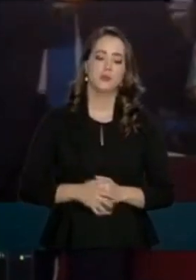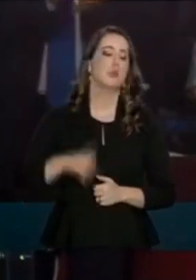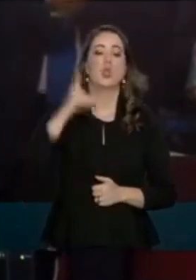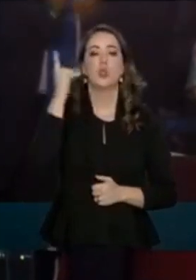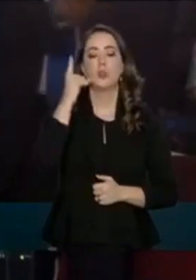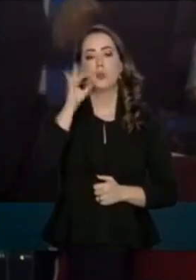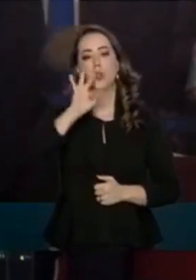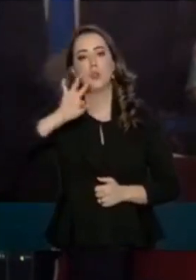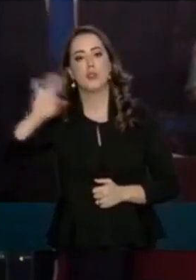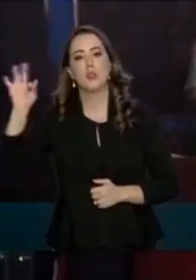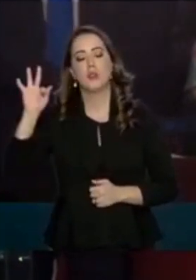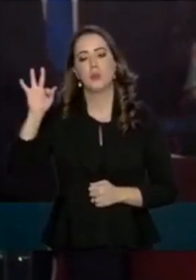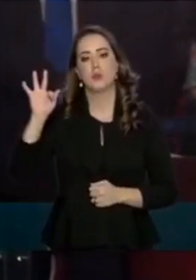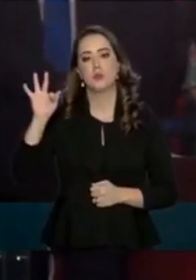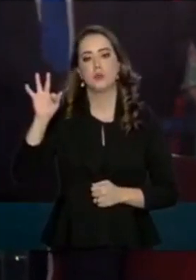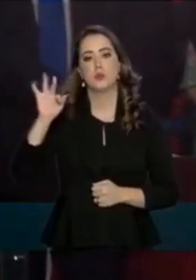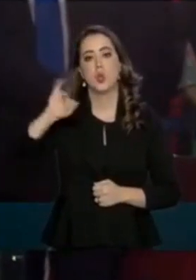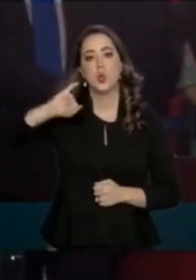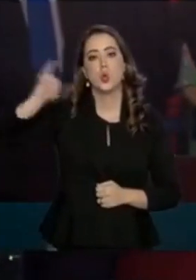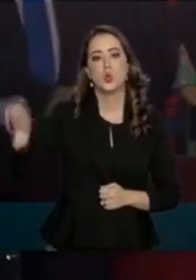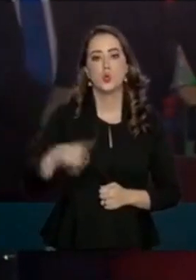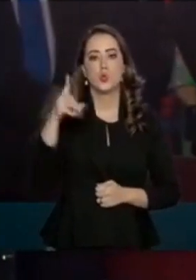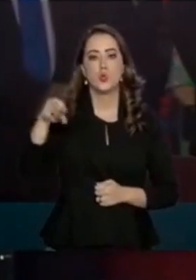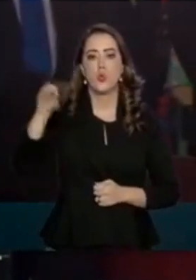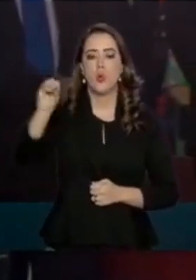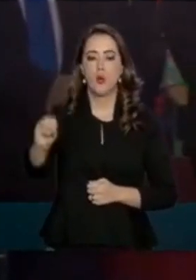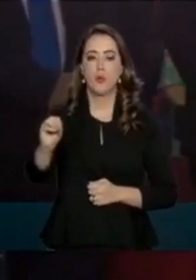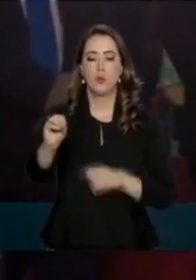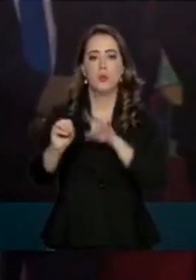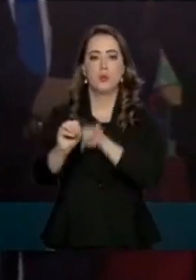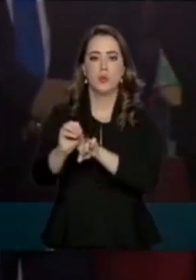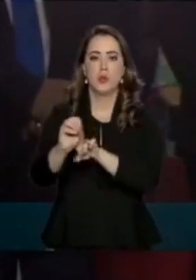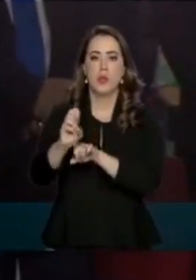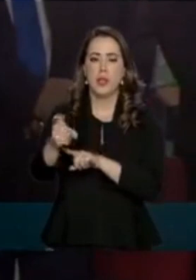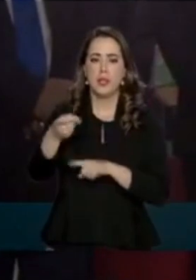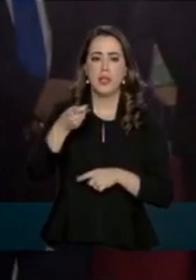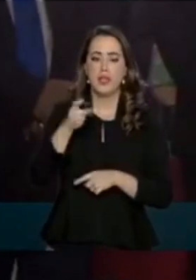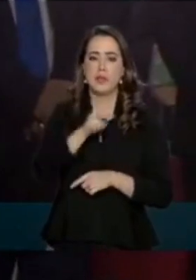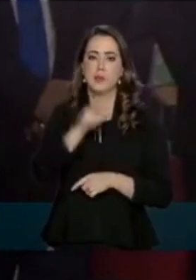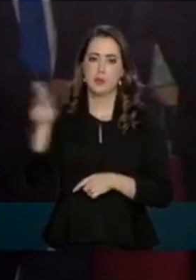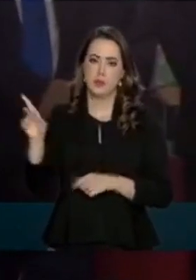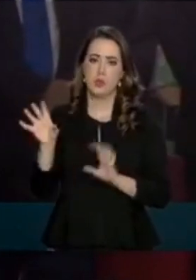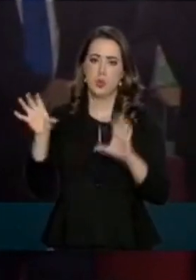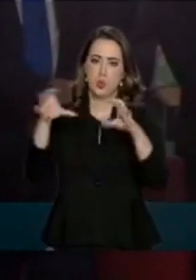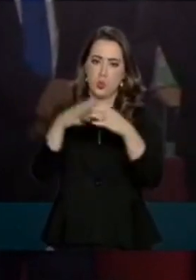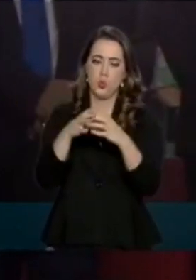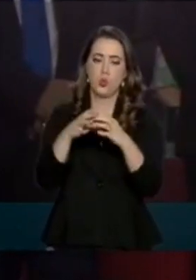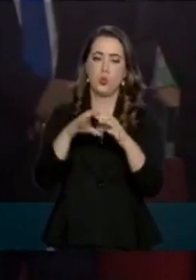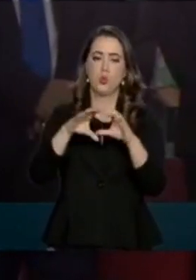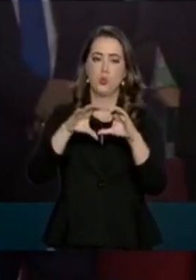Deputado Federal João Campos, ex-presidente da Frente.